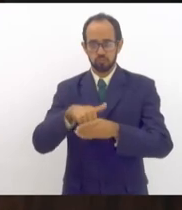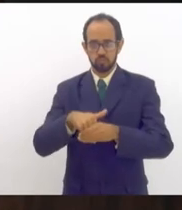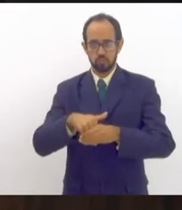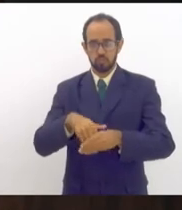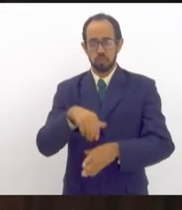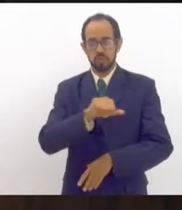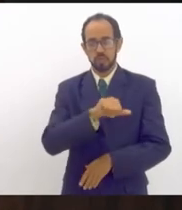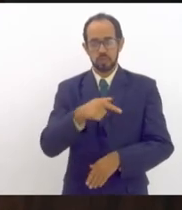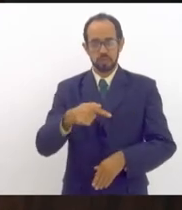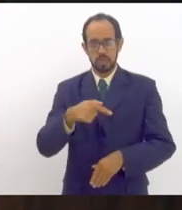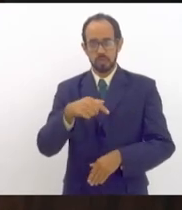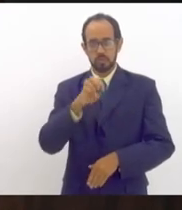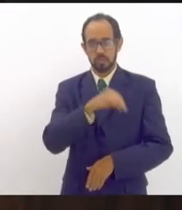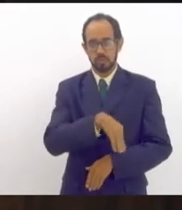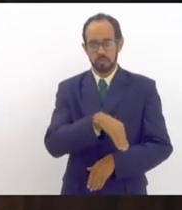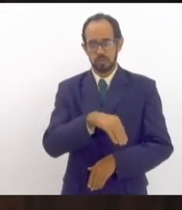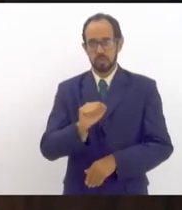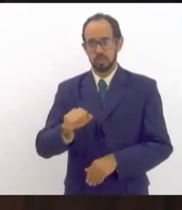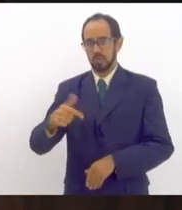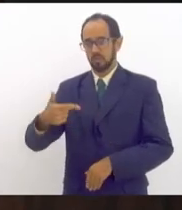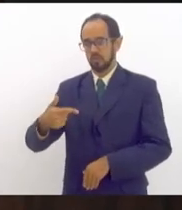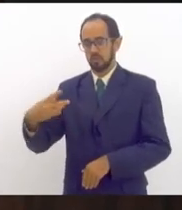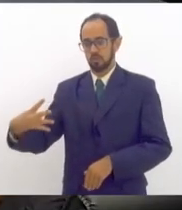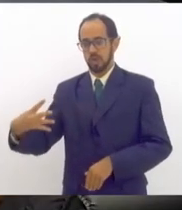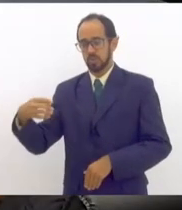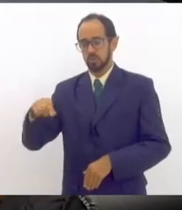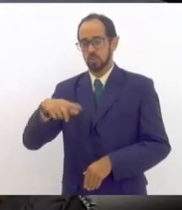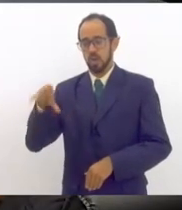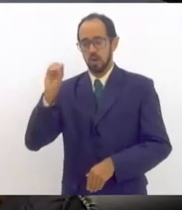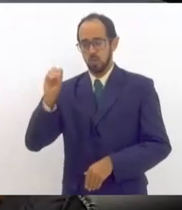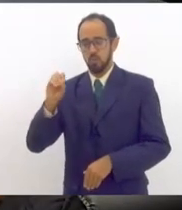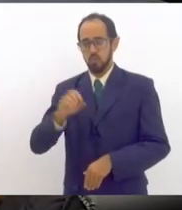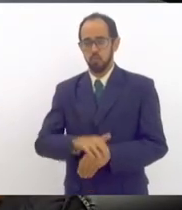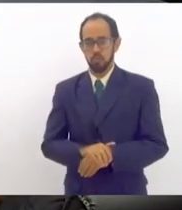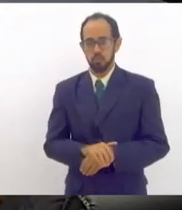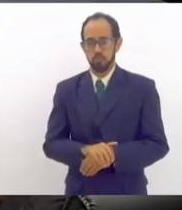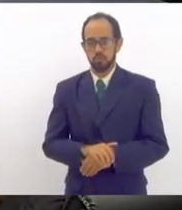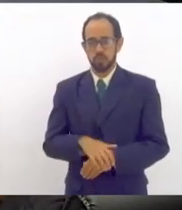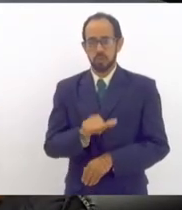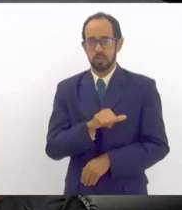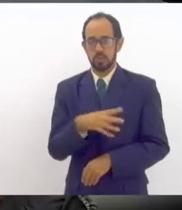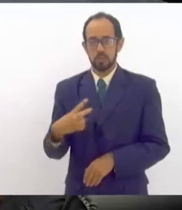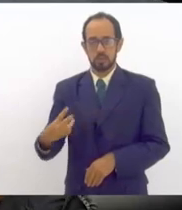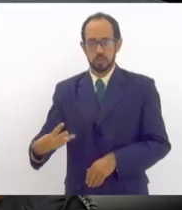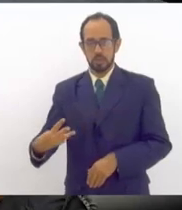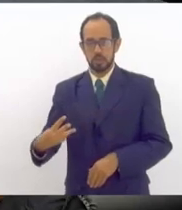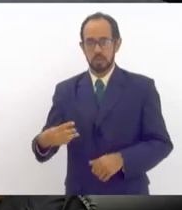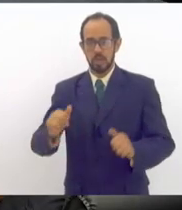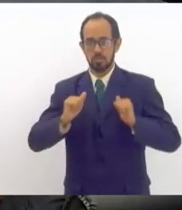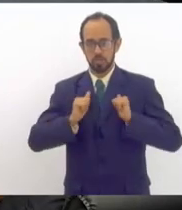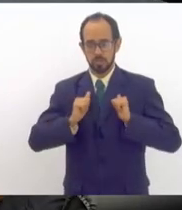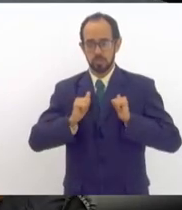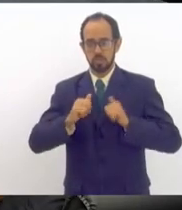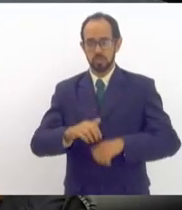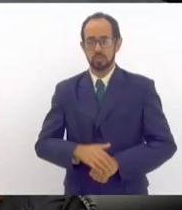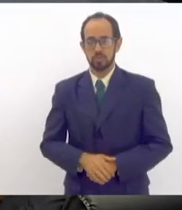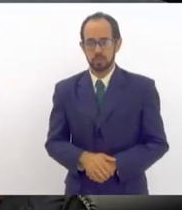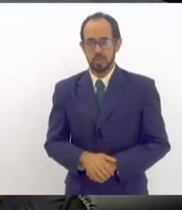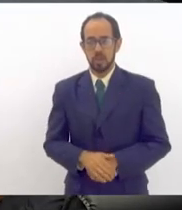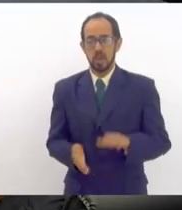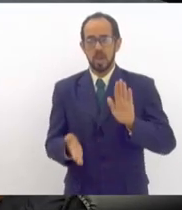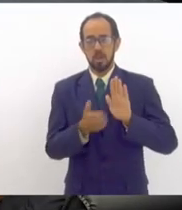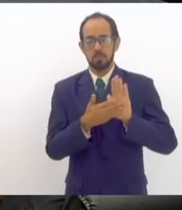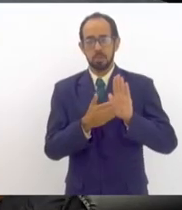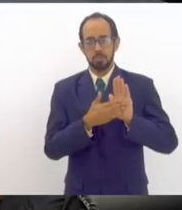17 Sims 24 não 13 abstenções a